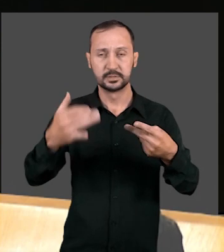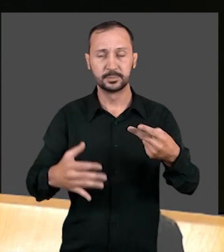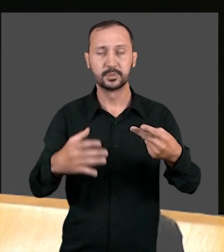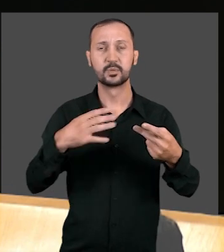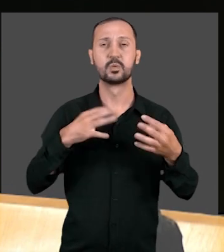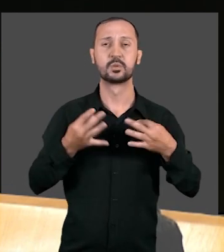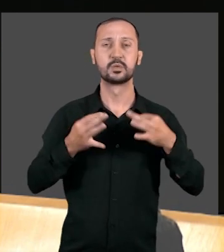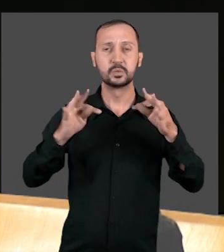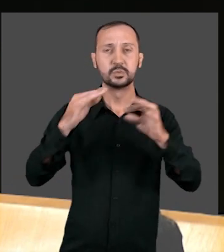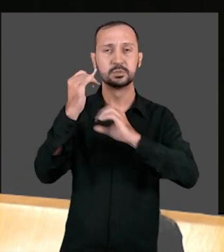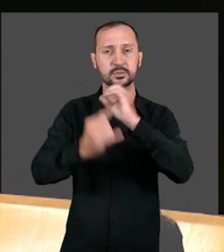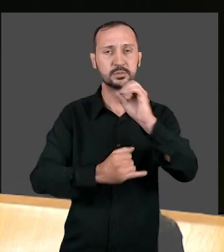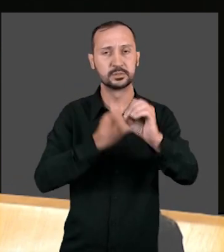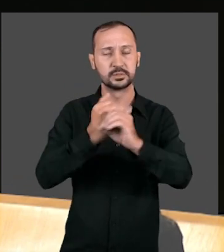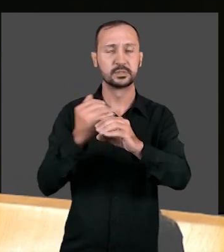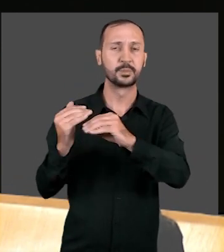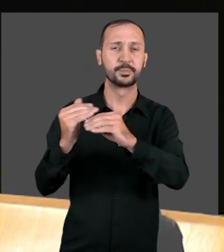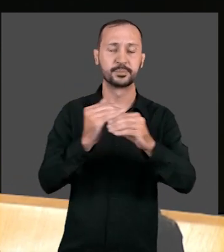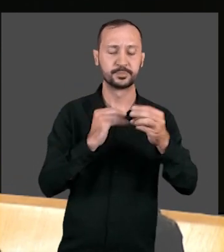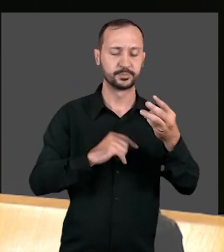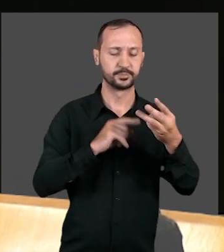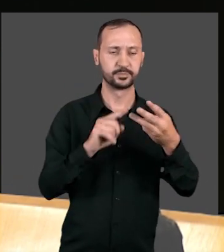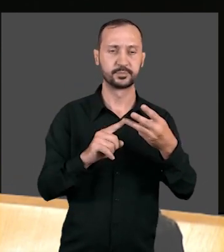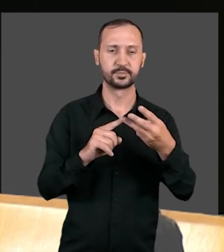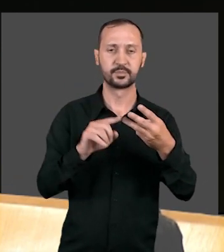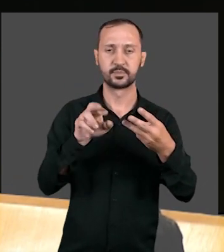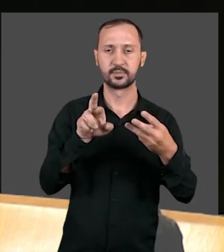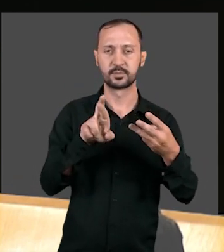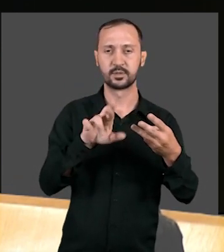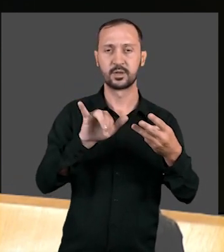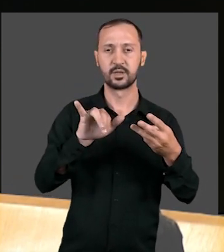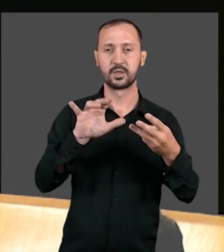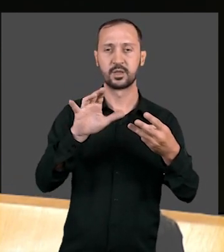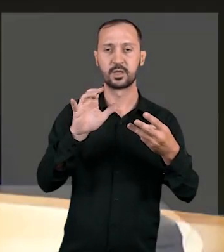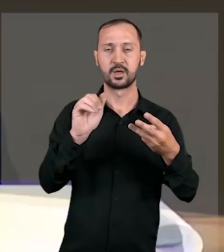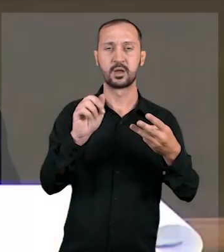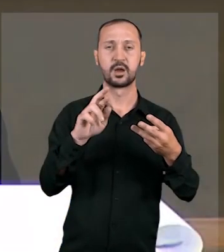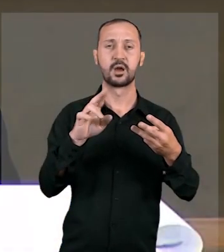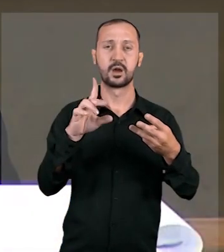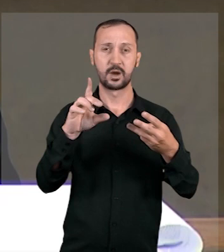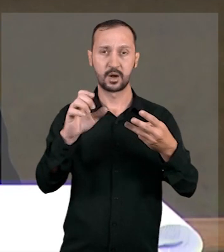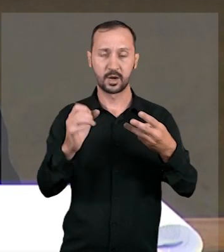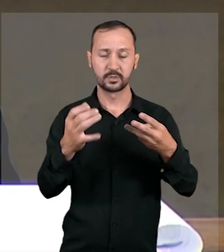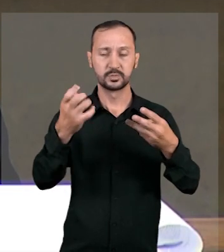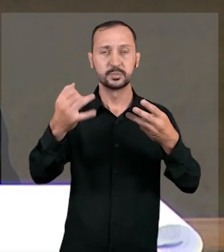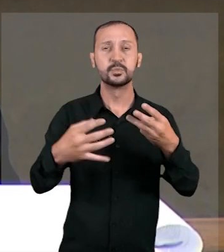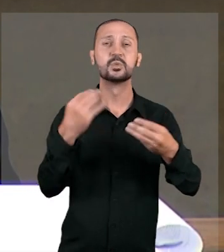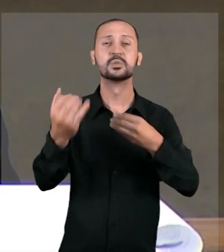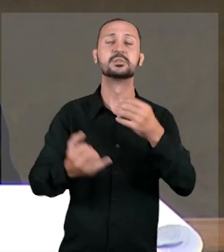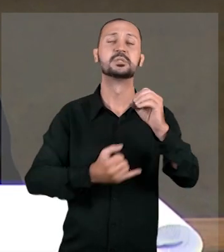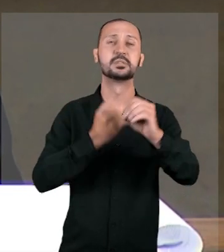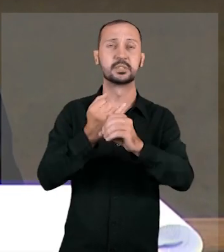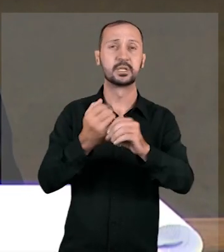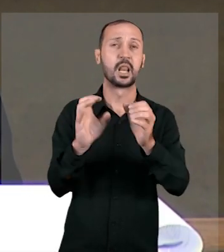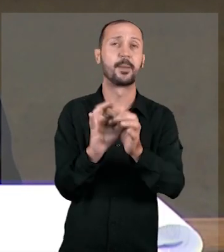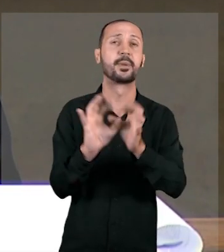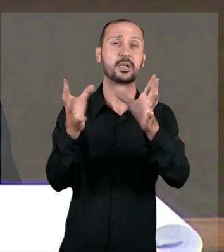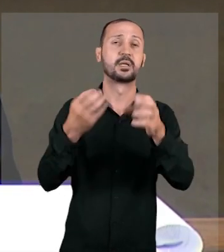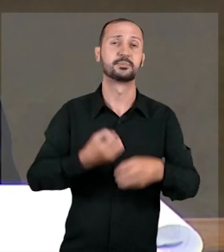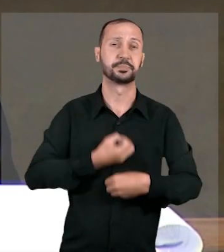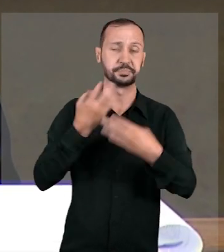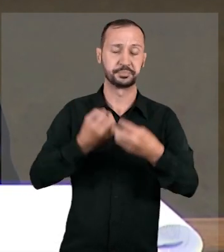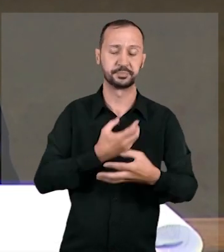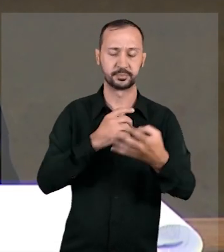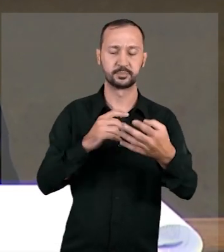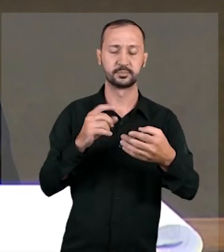tecnologia, internet e democracia. O Ricardo Campos falou sobre liberdade de expressão na internet. O Carlos